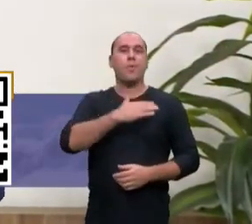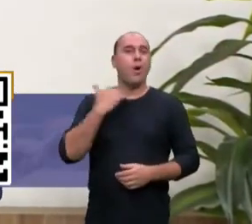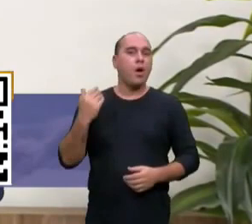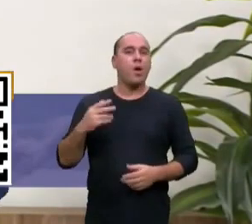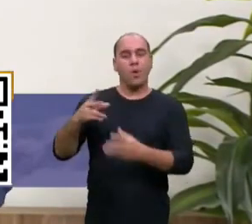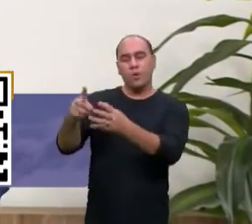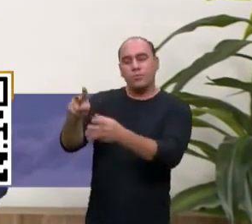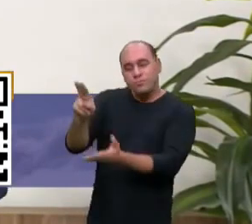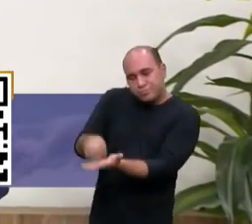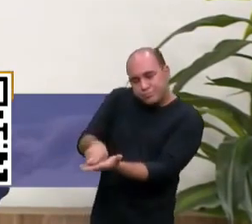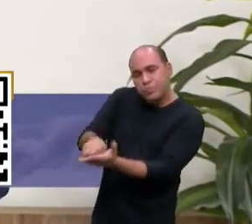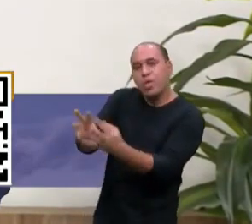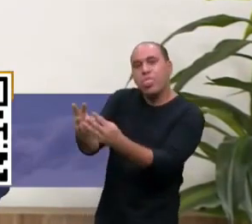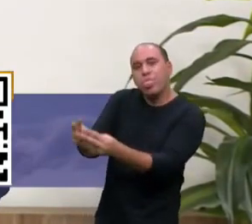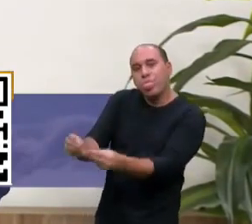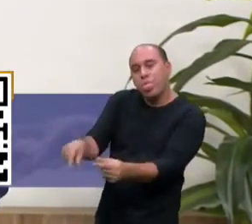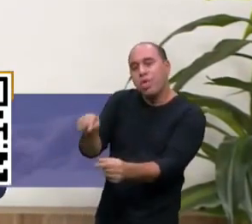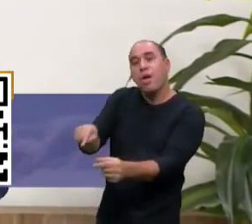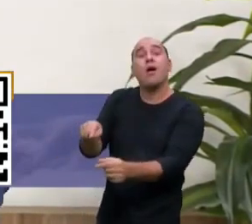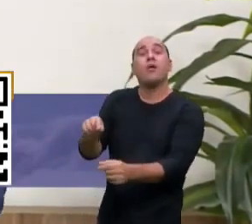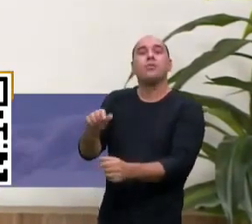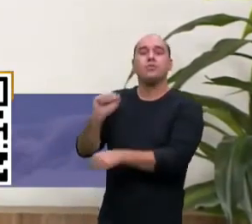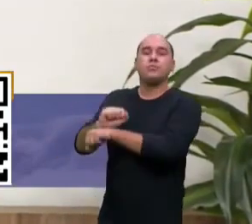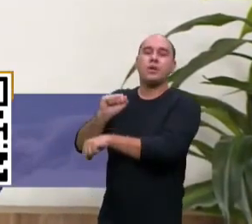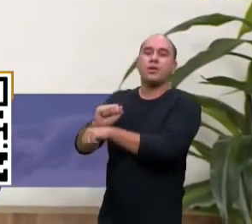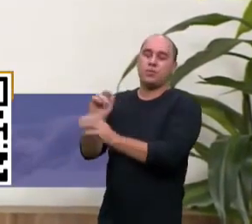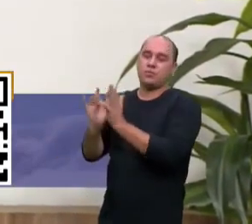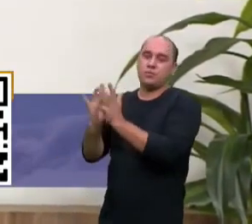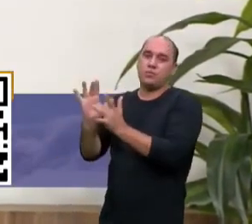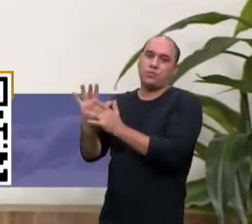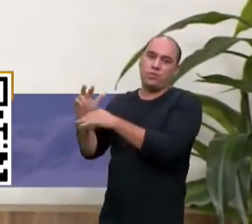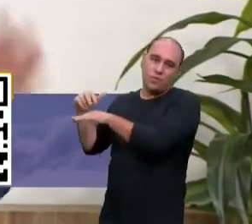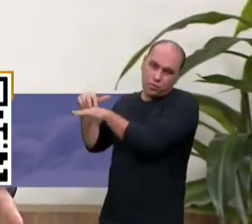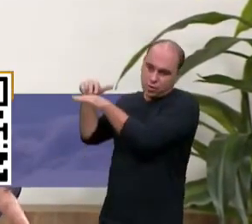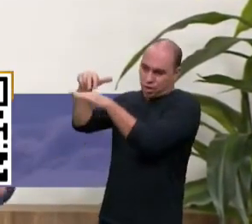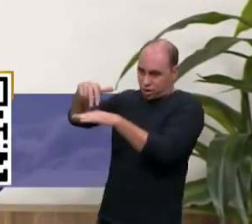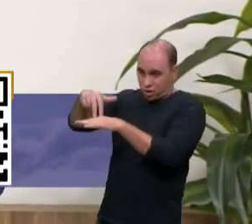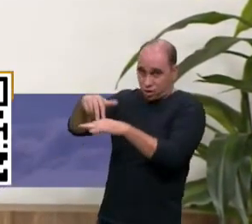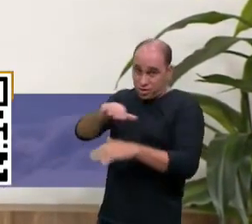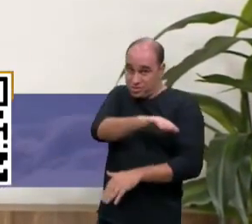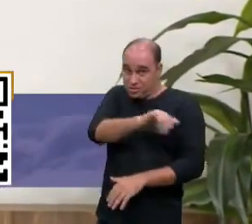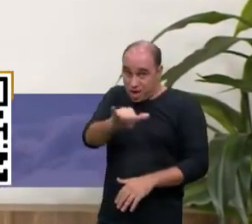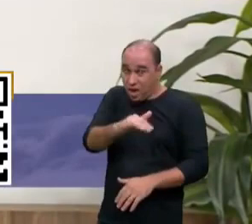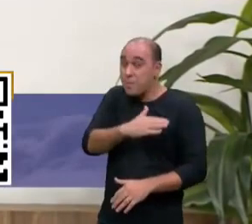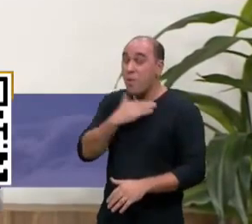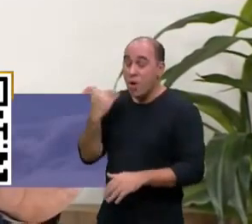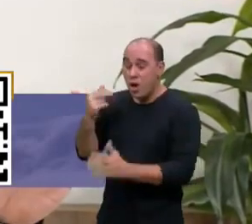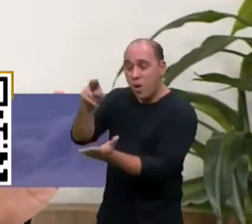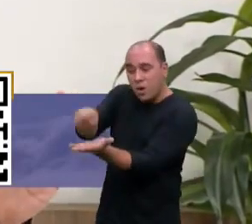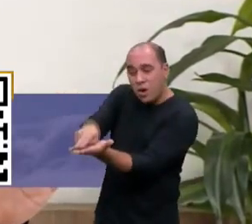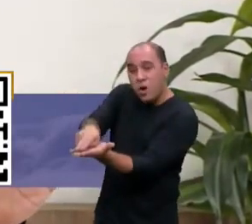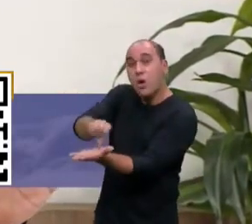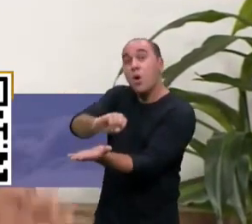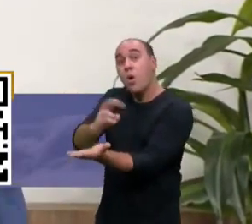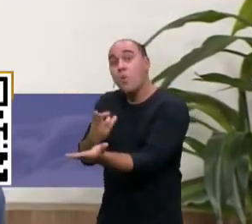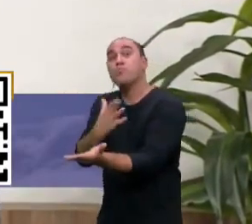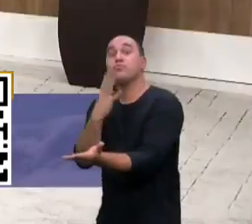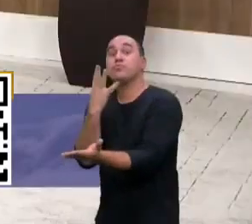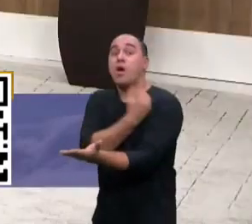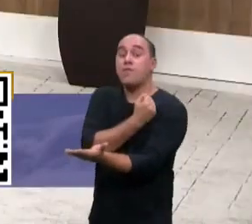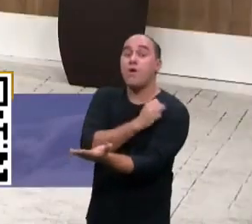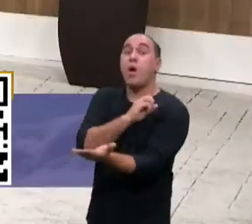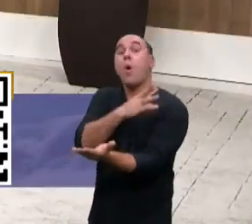no pó da terra esperando o dia da Ressurreição quando ela morre ela morre salva ou perdida não tem outra